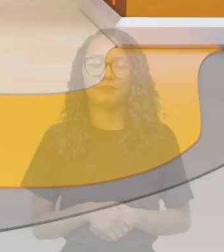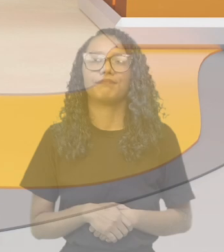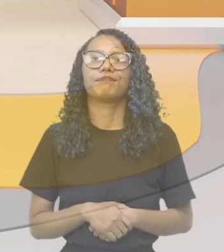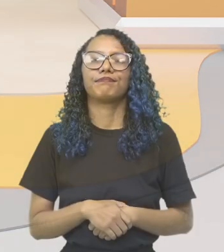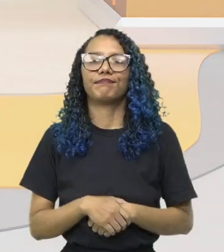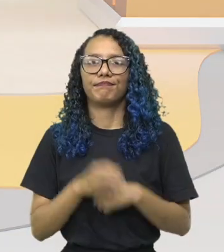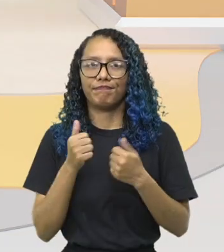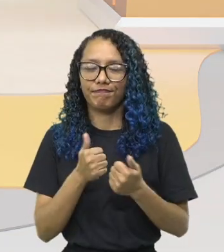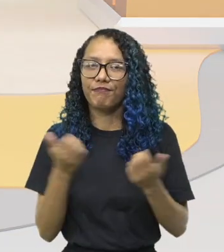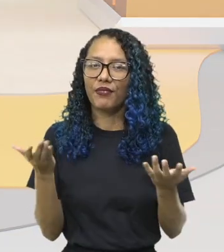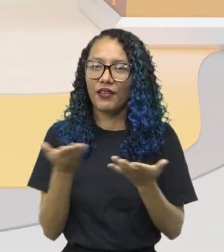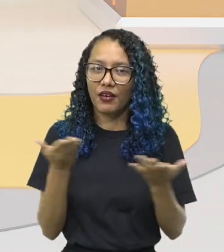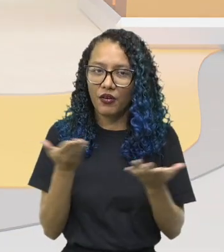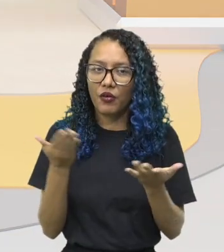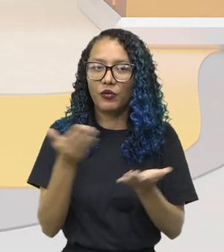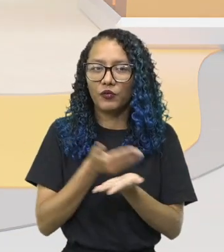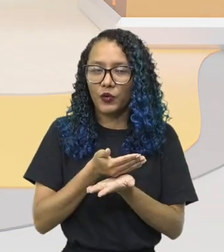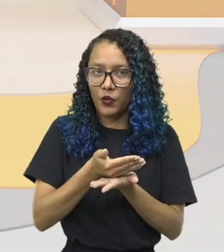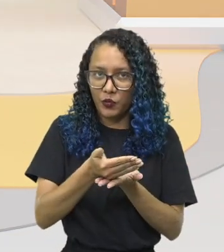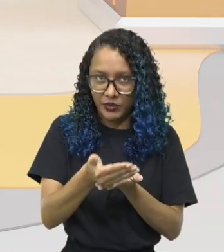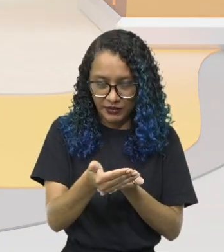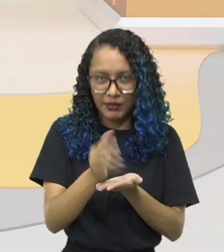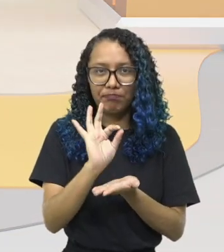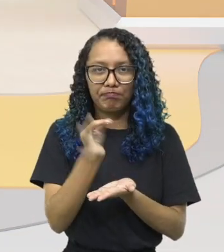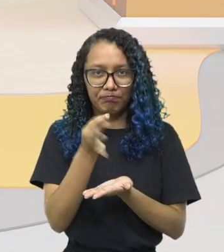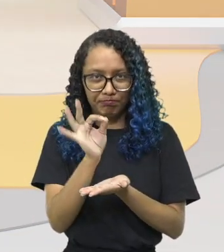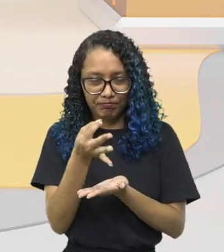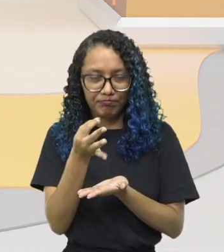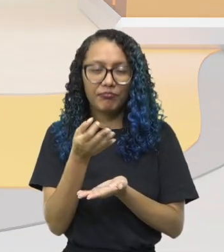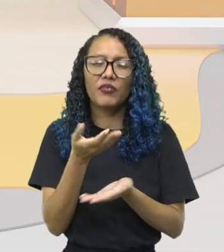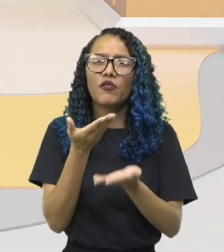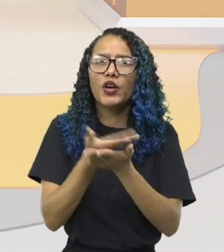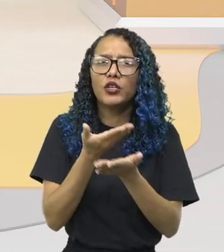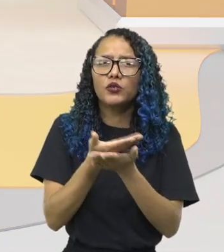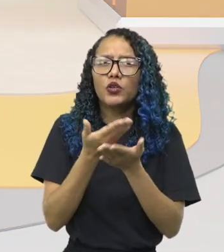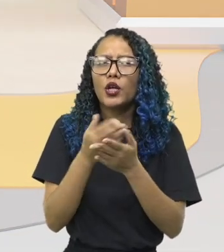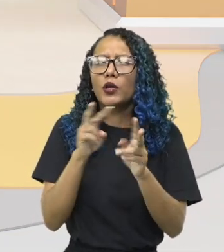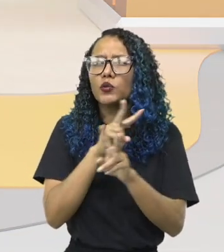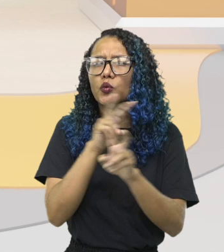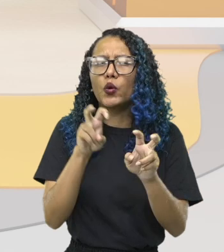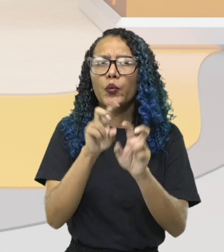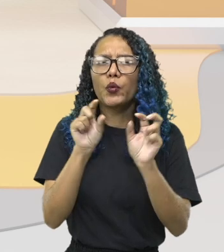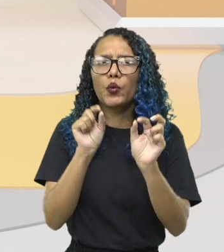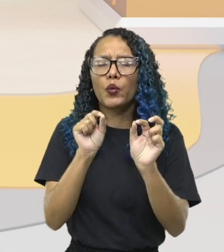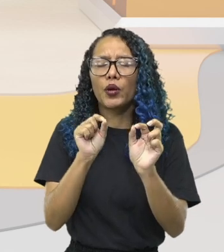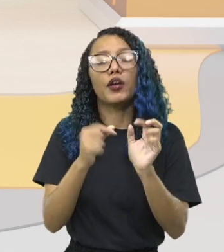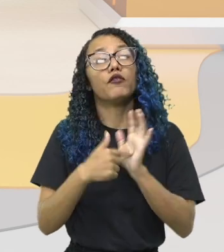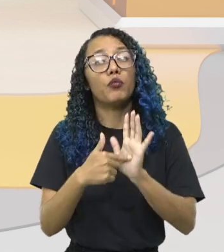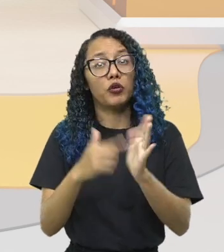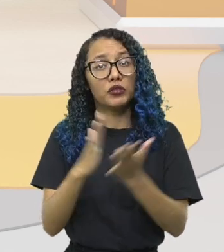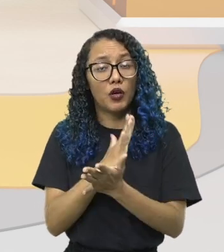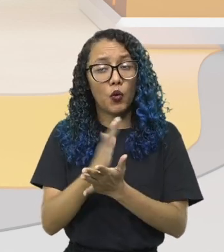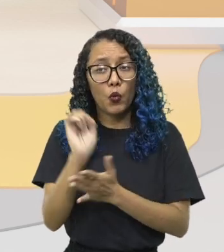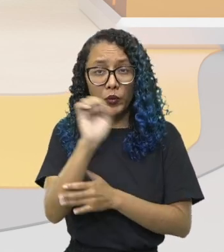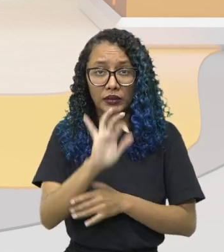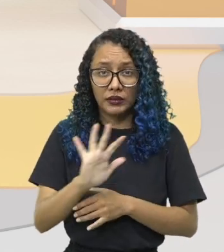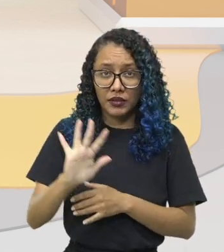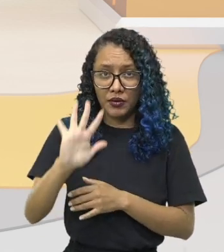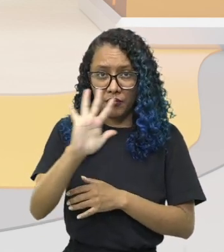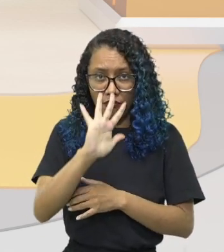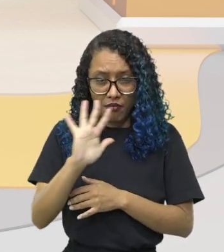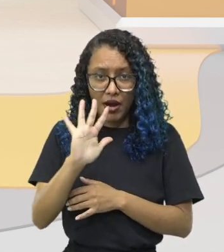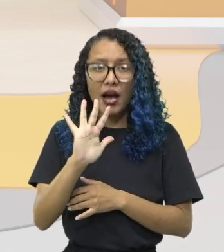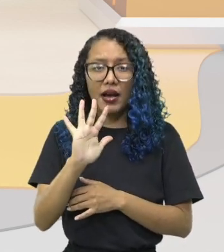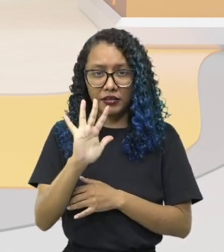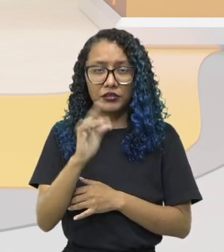Muito bem, então vamos iniciar a nossa aula verificando algumas imagens onde nós veremos algumas categorias